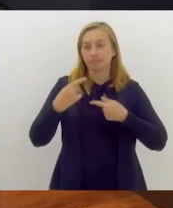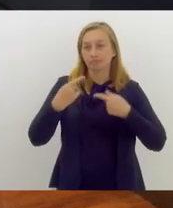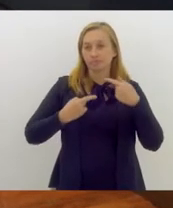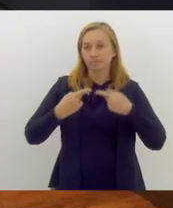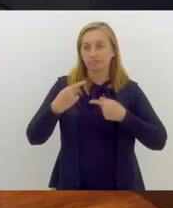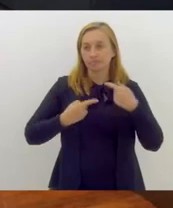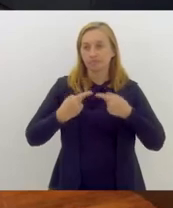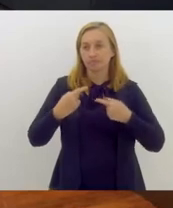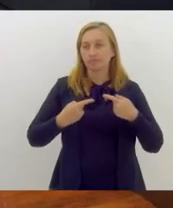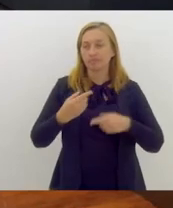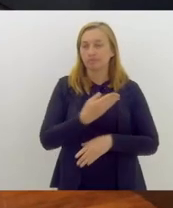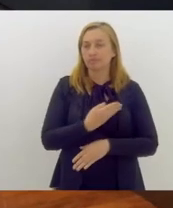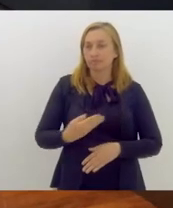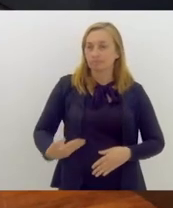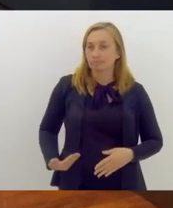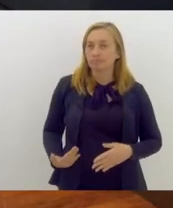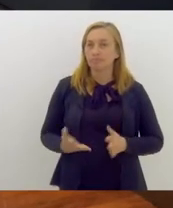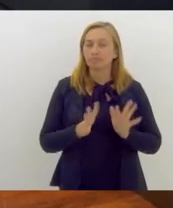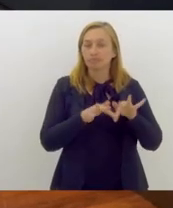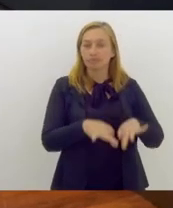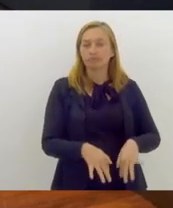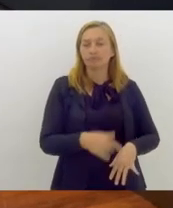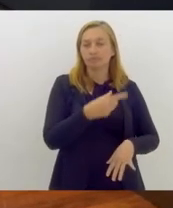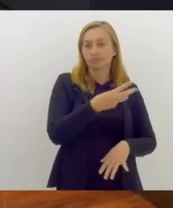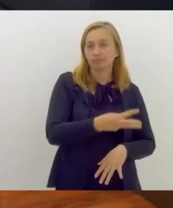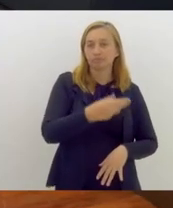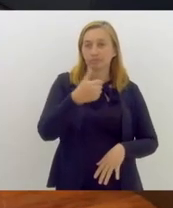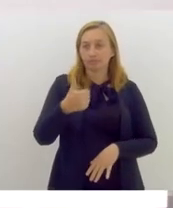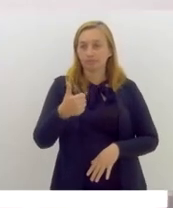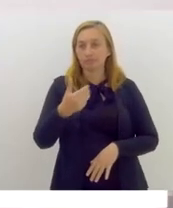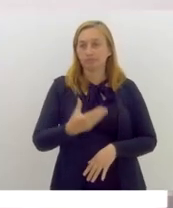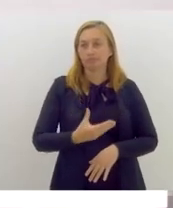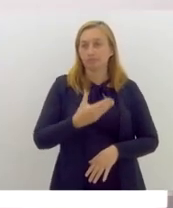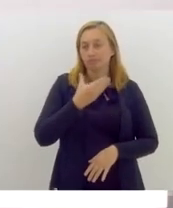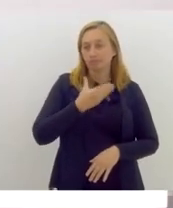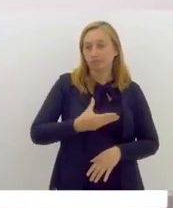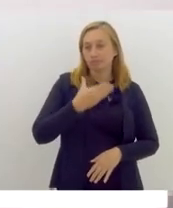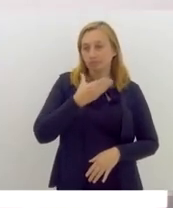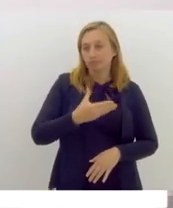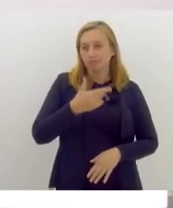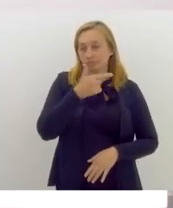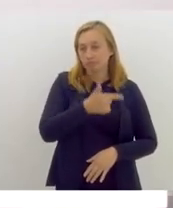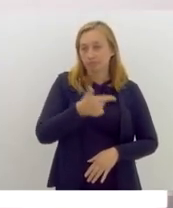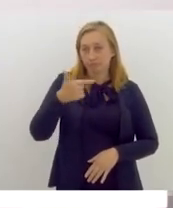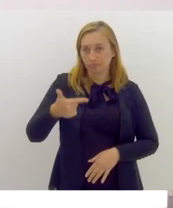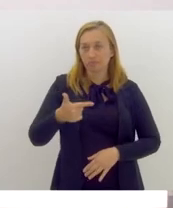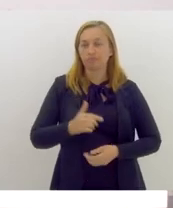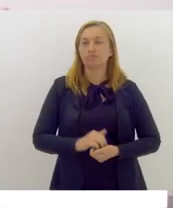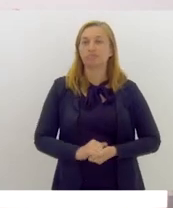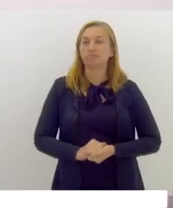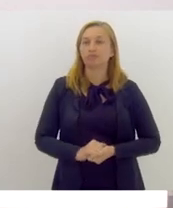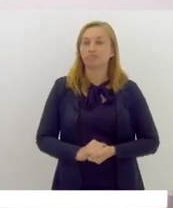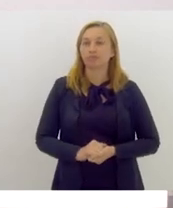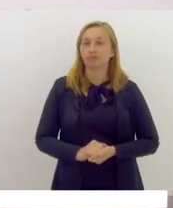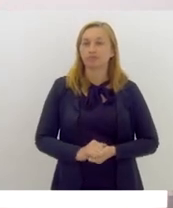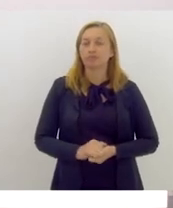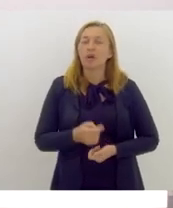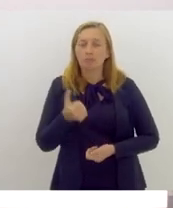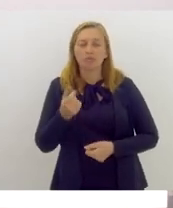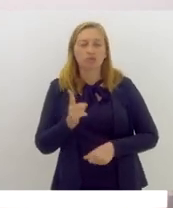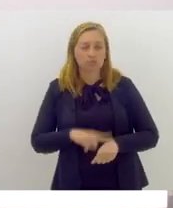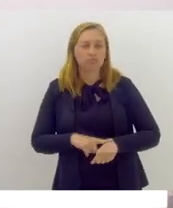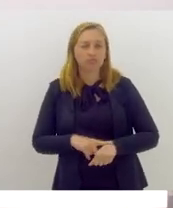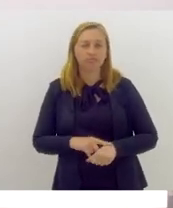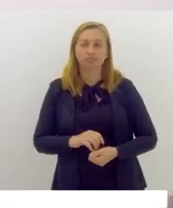neste governo que termina em 31 de Dezembro de 22 daqui é bem pouco